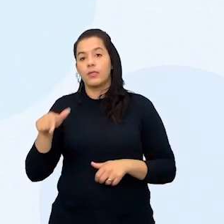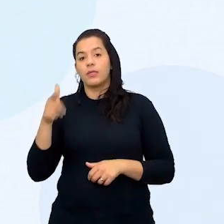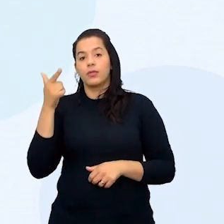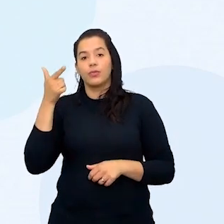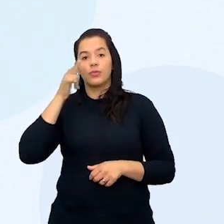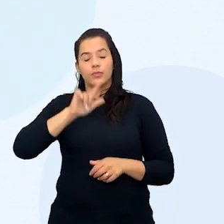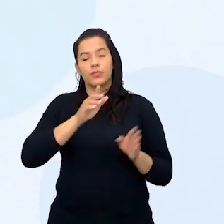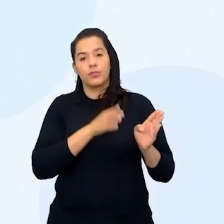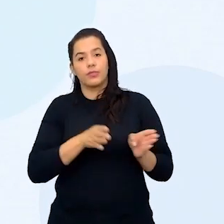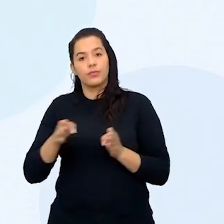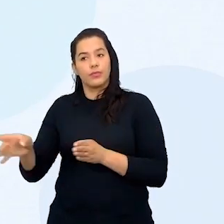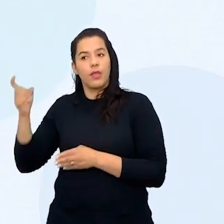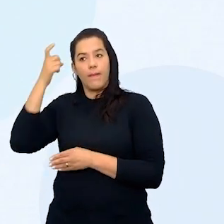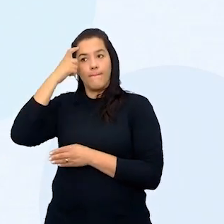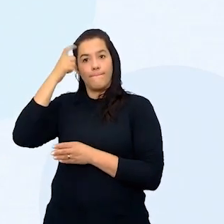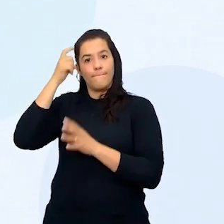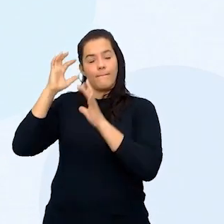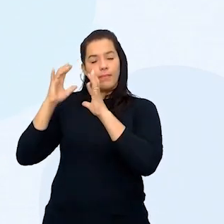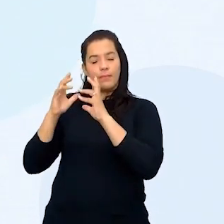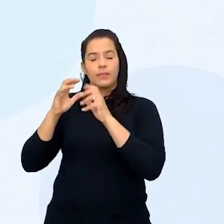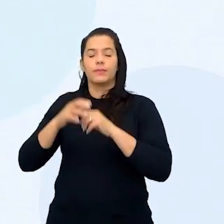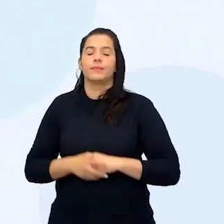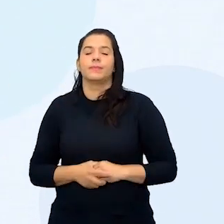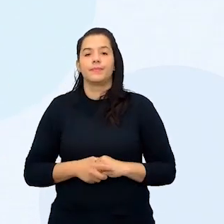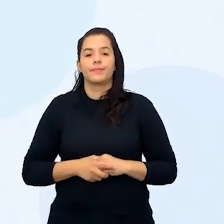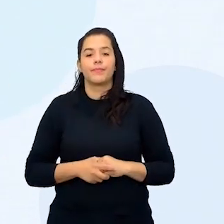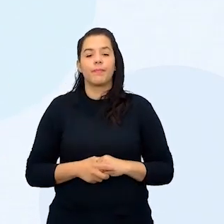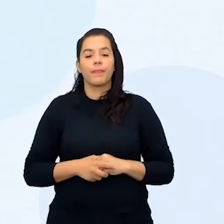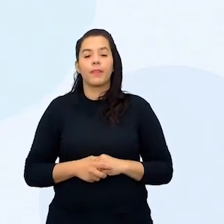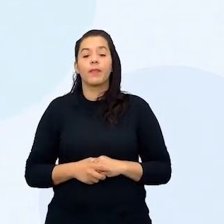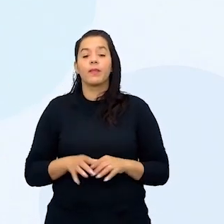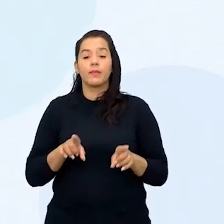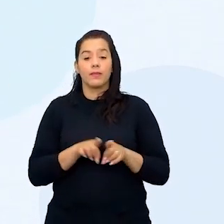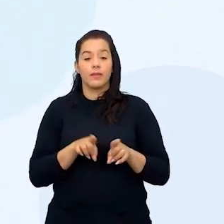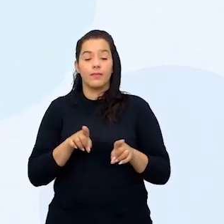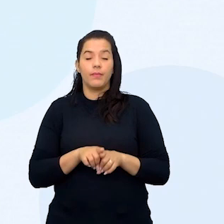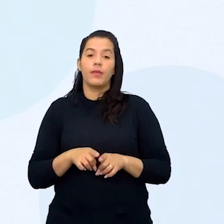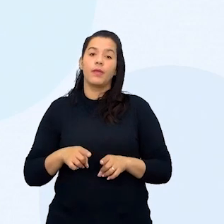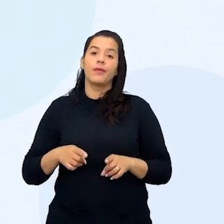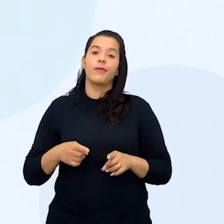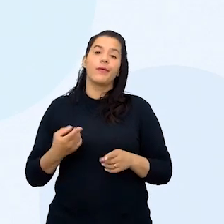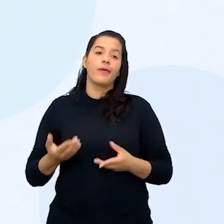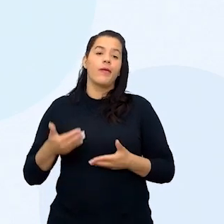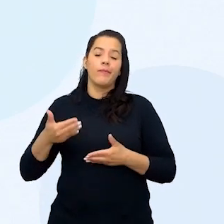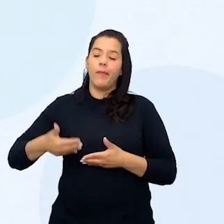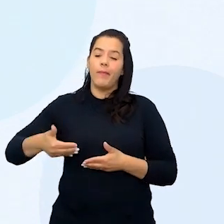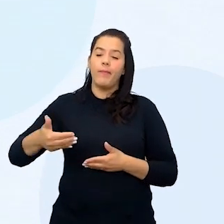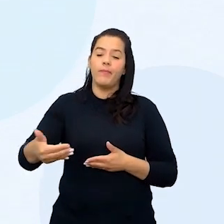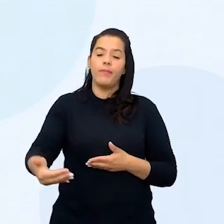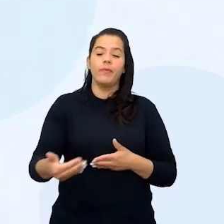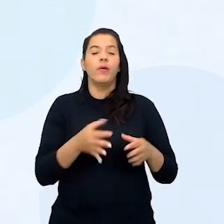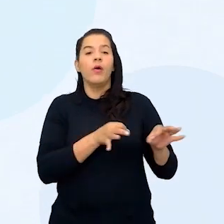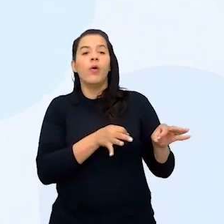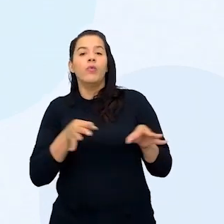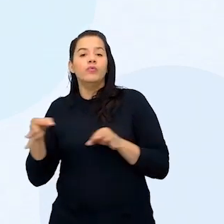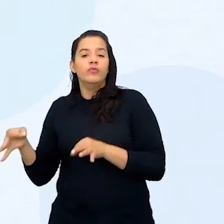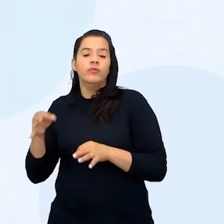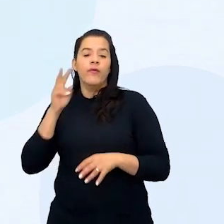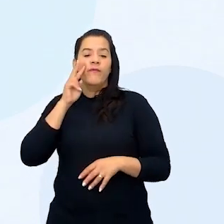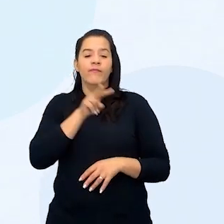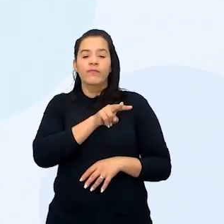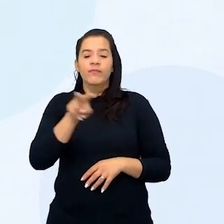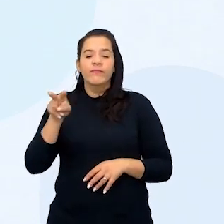se organizar mentalmente durante o seu dia. Também rotinas visuais, então antecipação, organização, compreensão